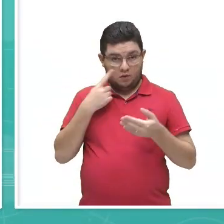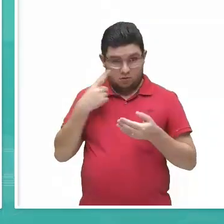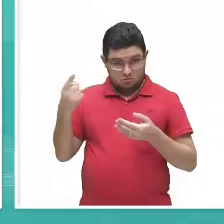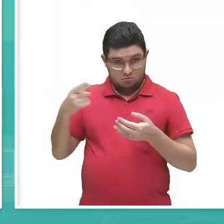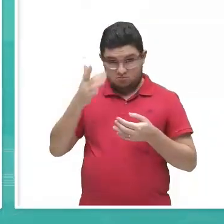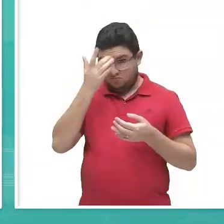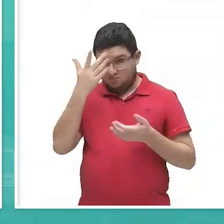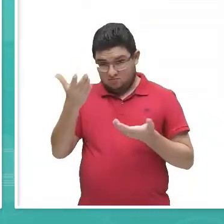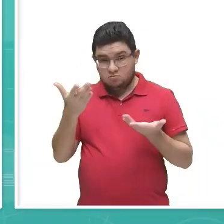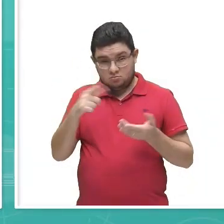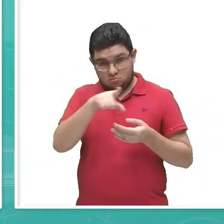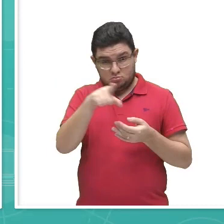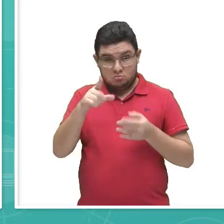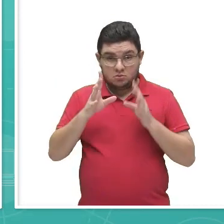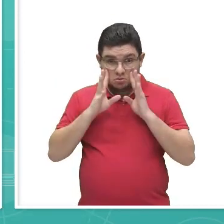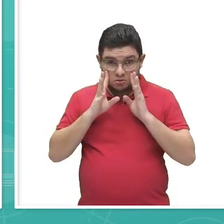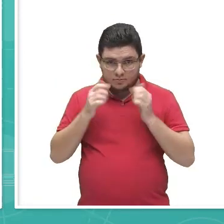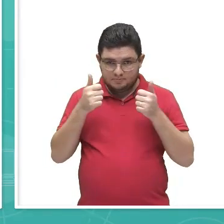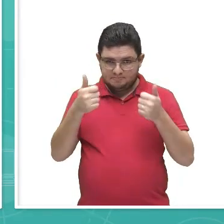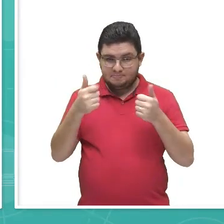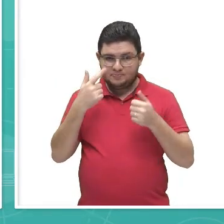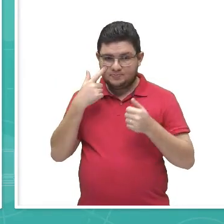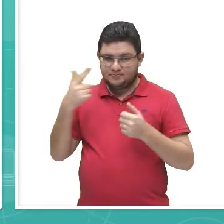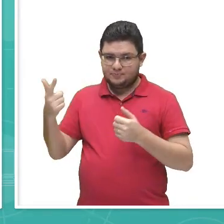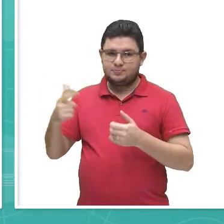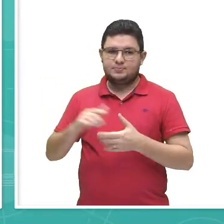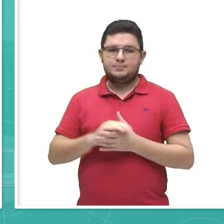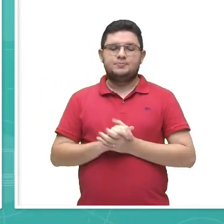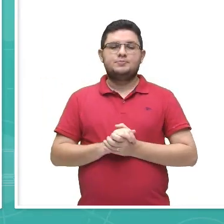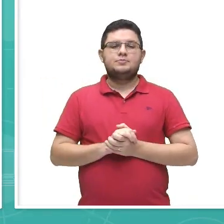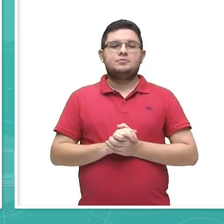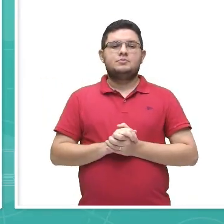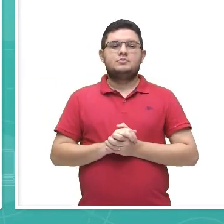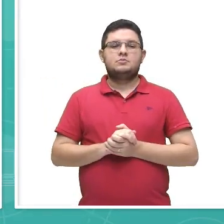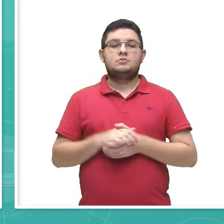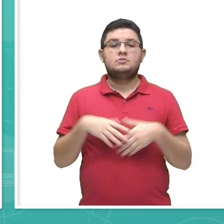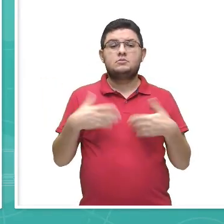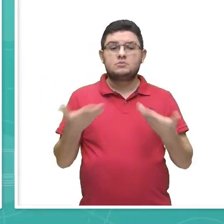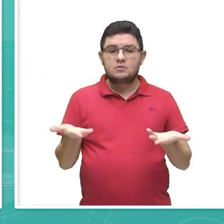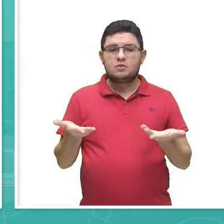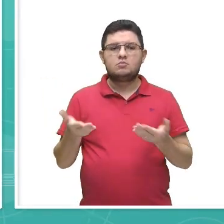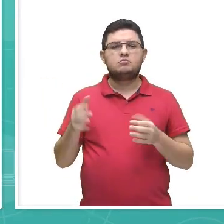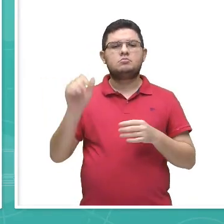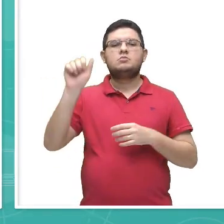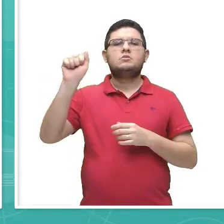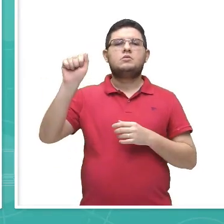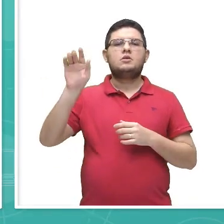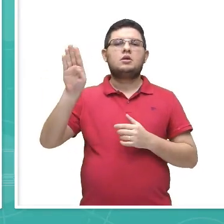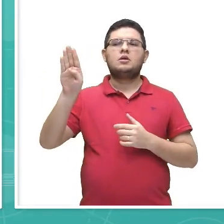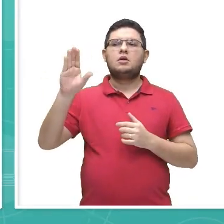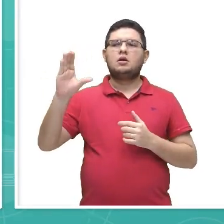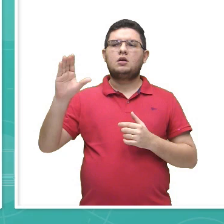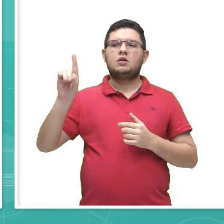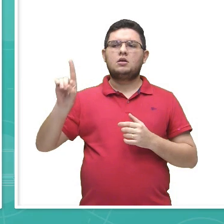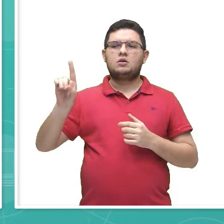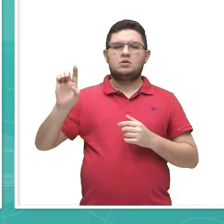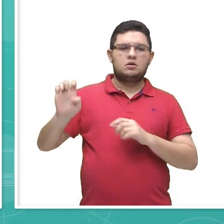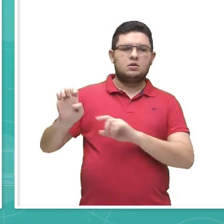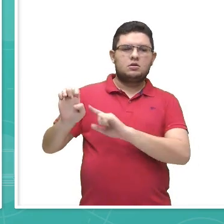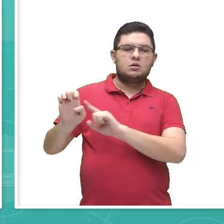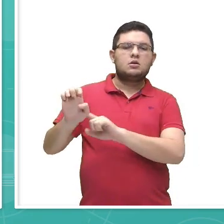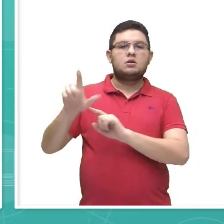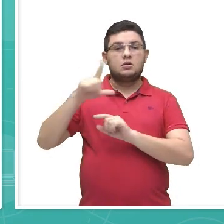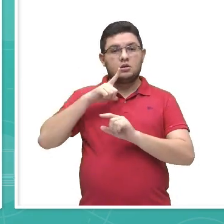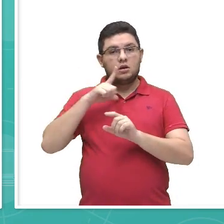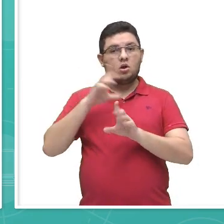people? Presta atenção aqui junto comigo, vamos olhar. Olha só, então quais as opções abaixo? Por orientações da Fundação